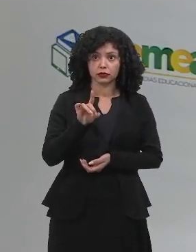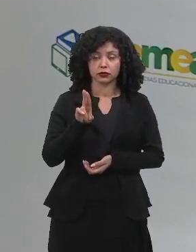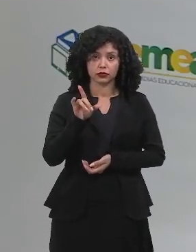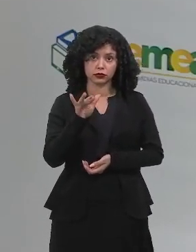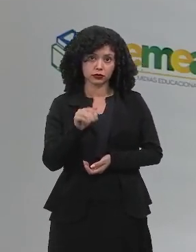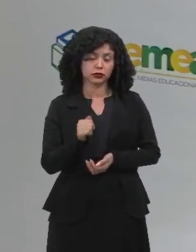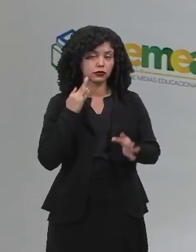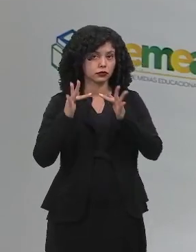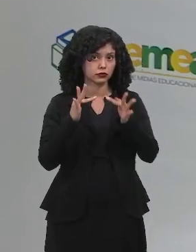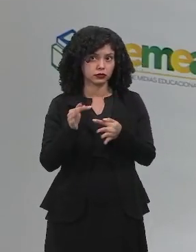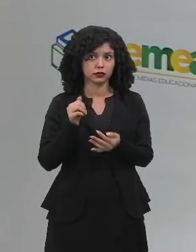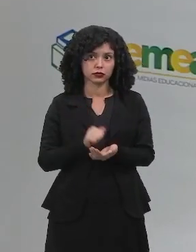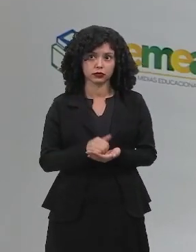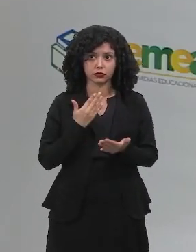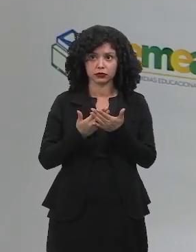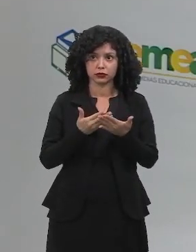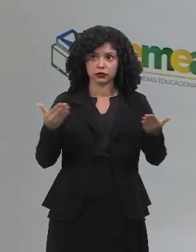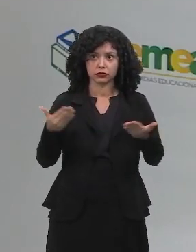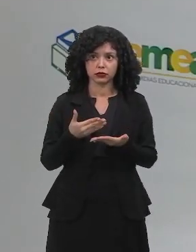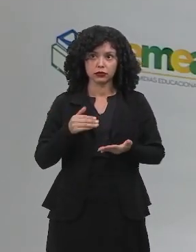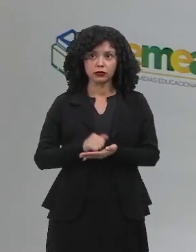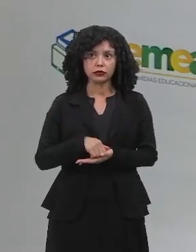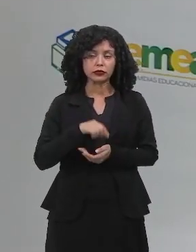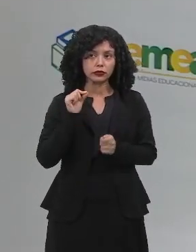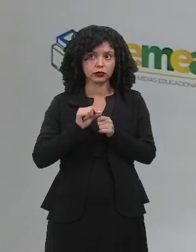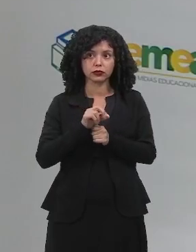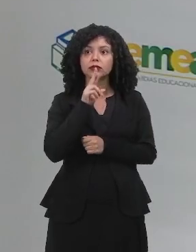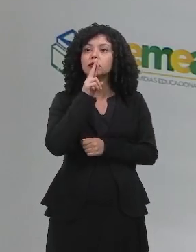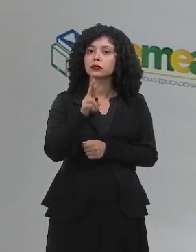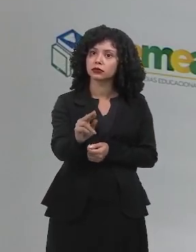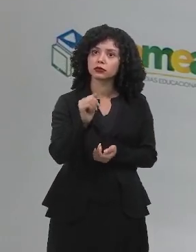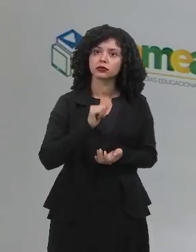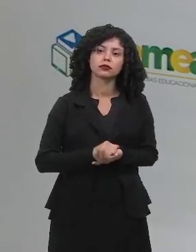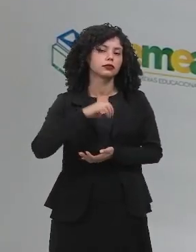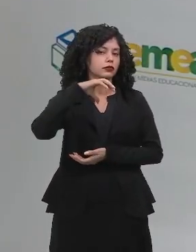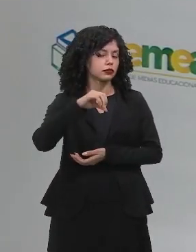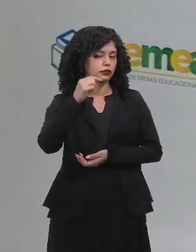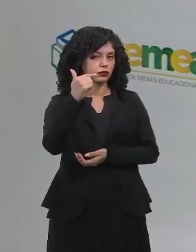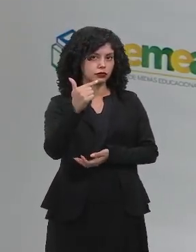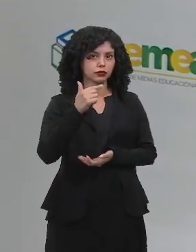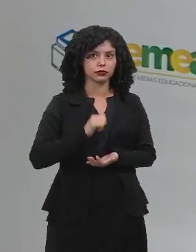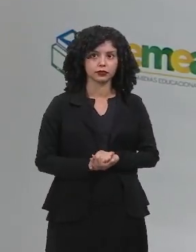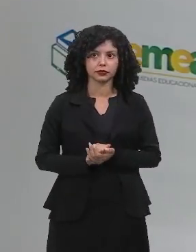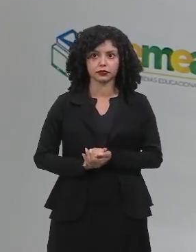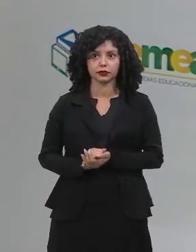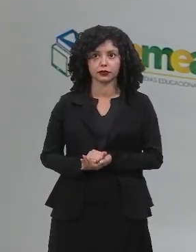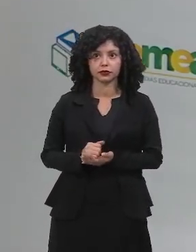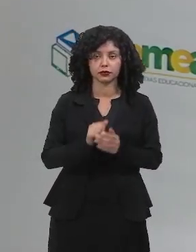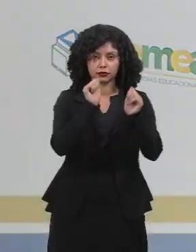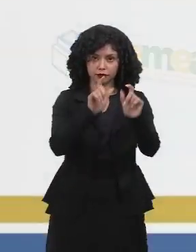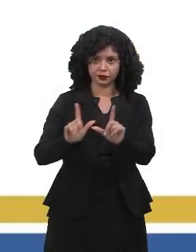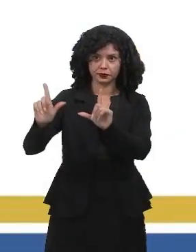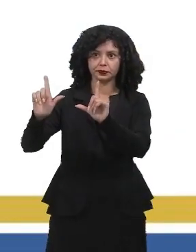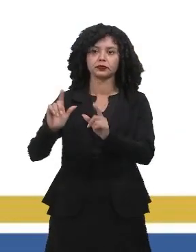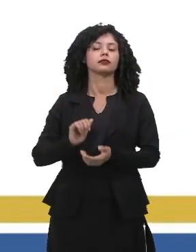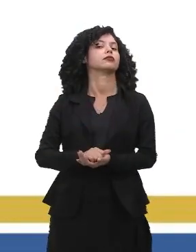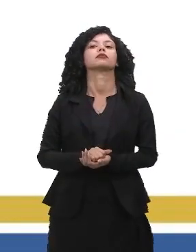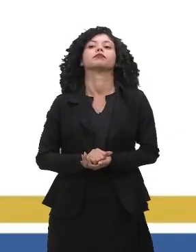Douglas, professor de Física, e na aula de hoje vamos fazer a resolução da questão 92. Acompanhe comigo.